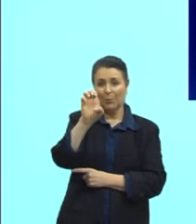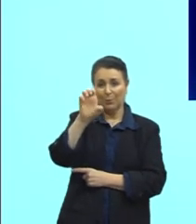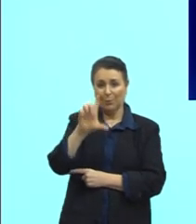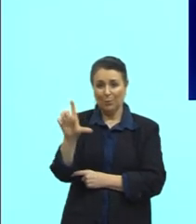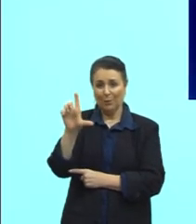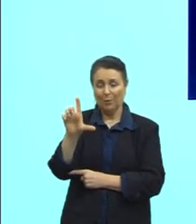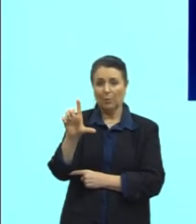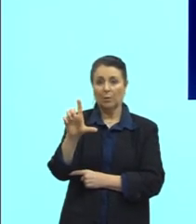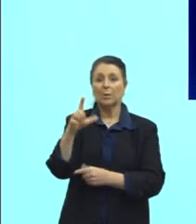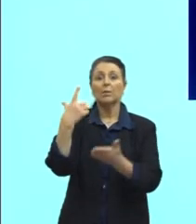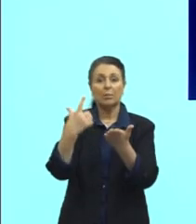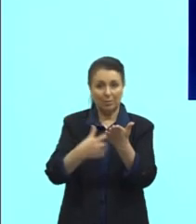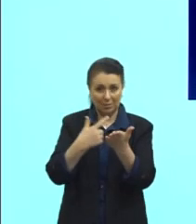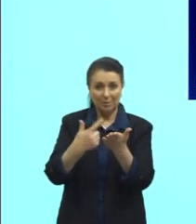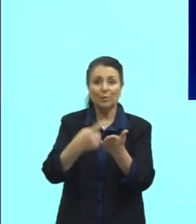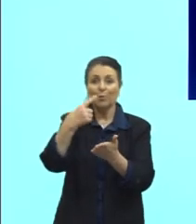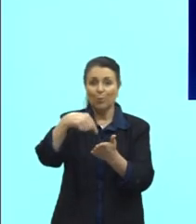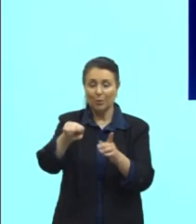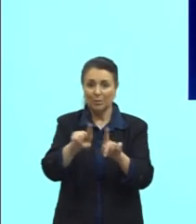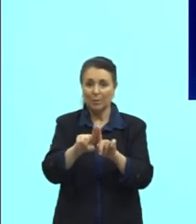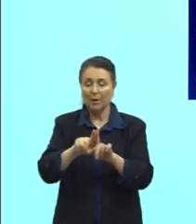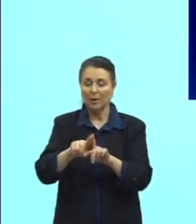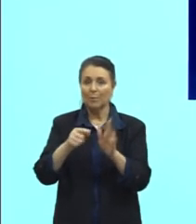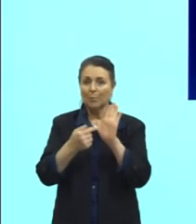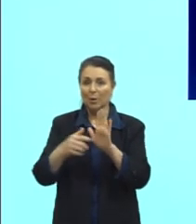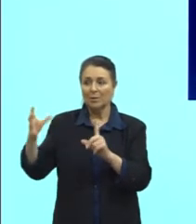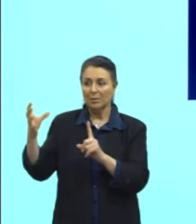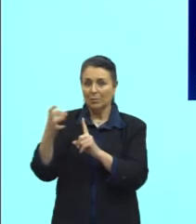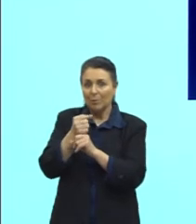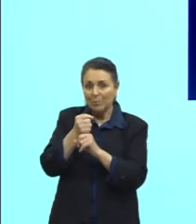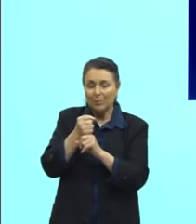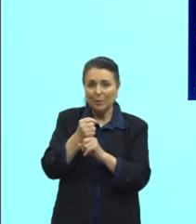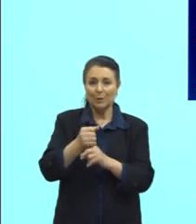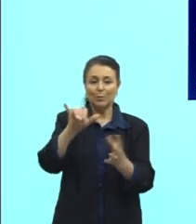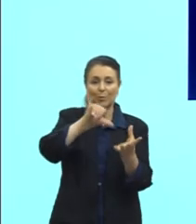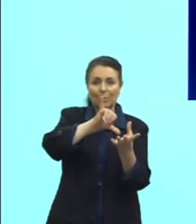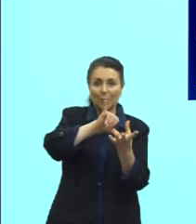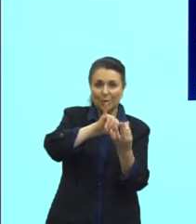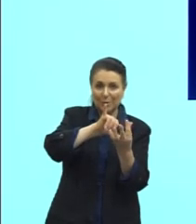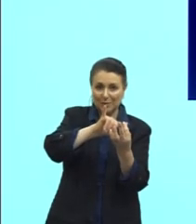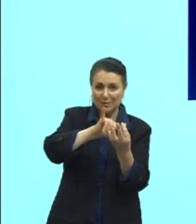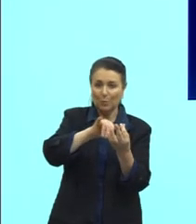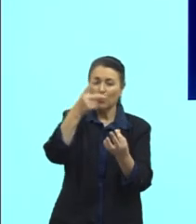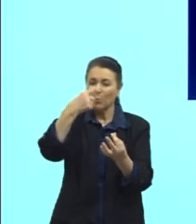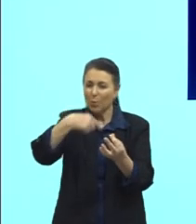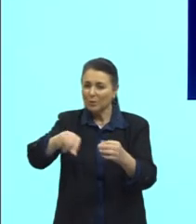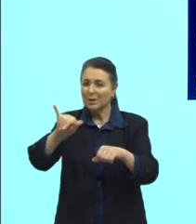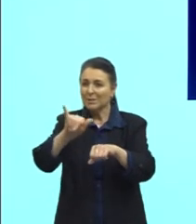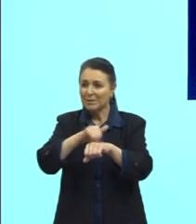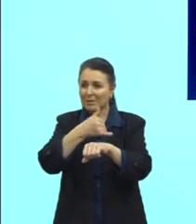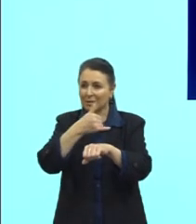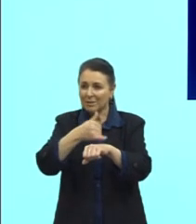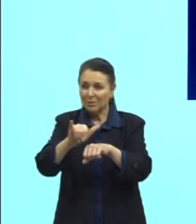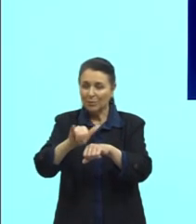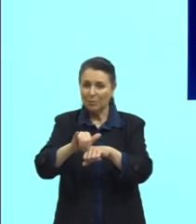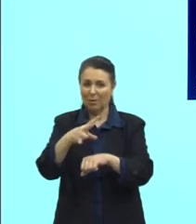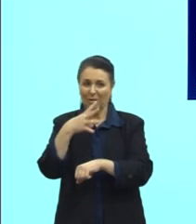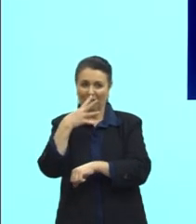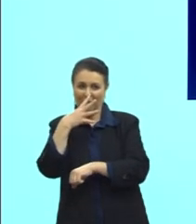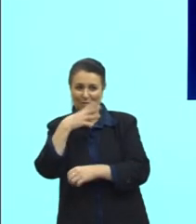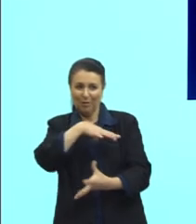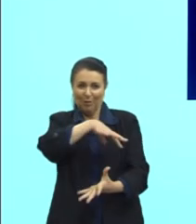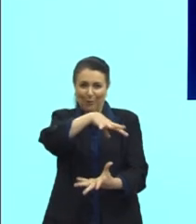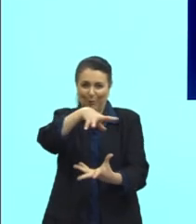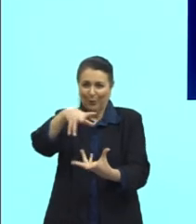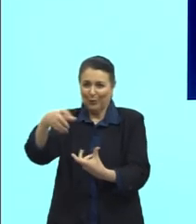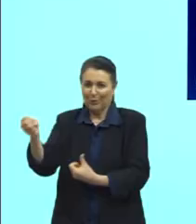também tem um outro livro que mostra né A Dominação capitalista que se dava por outras estratégias que é o Admirável Mundo Novo